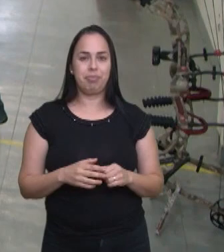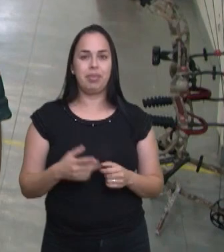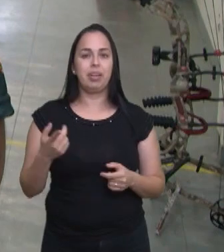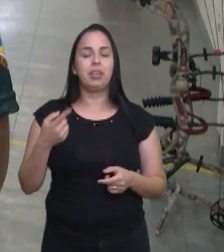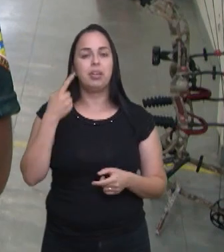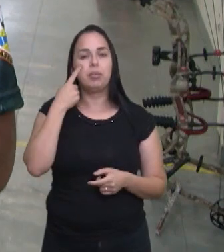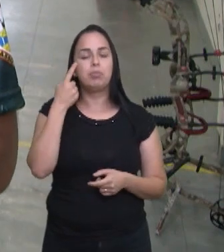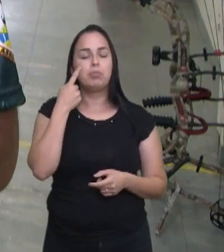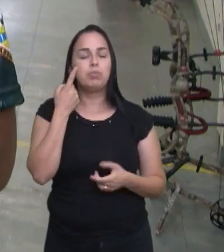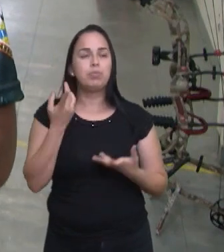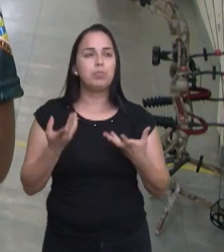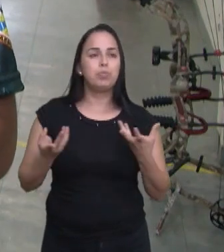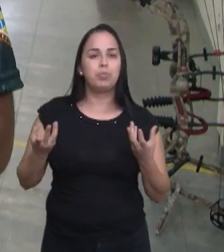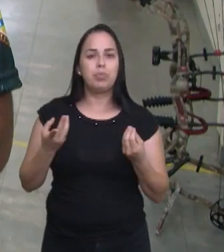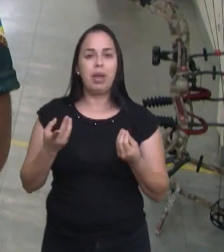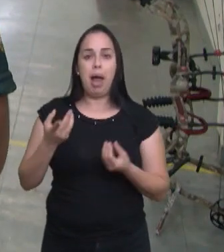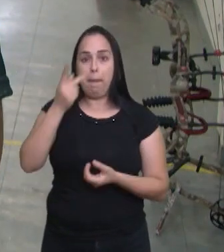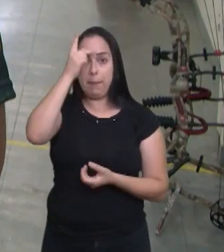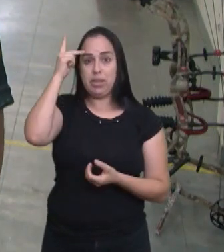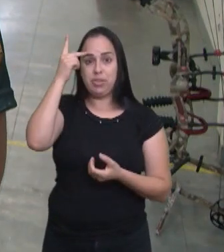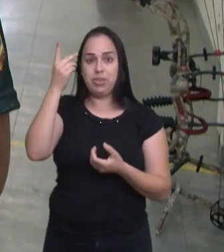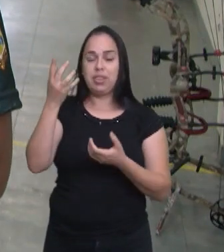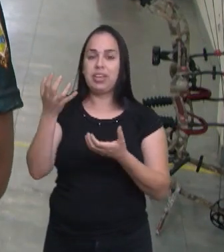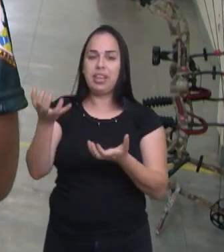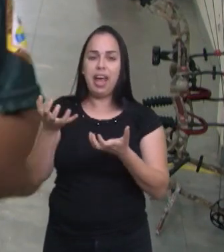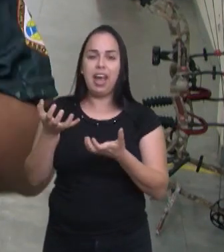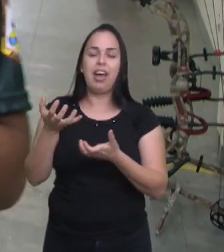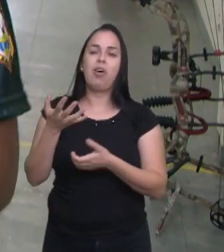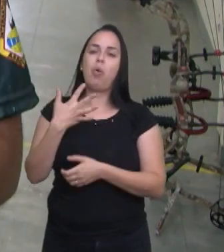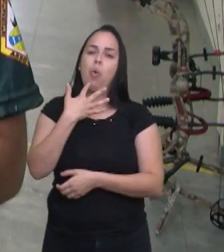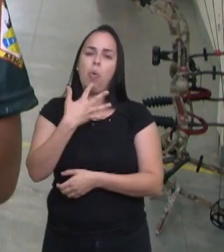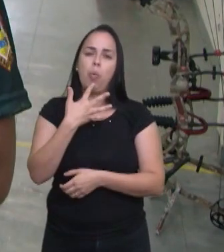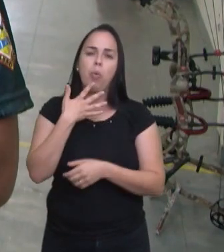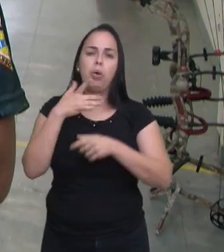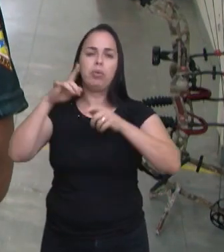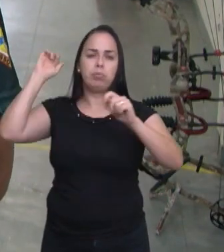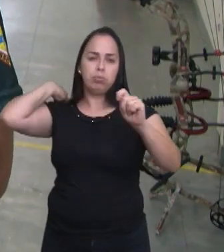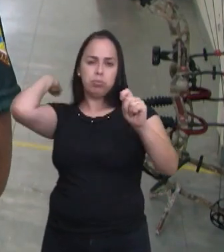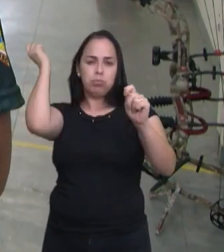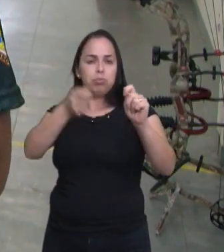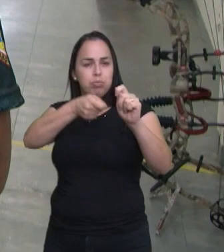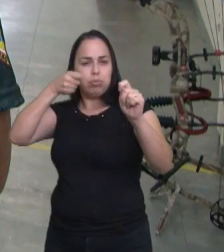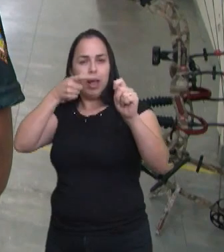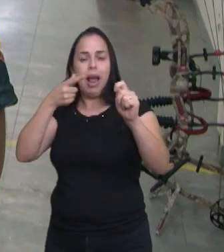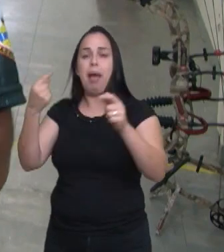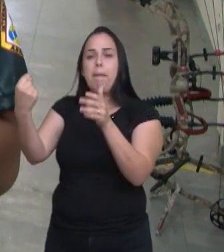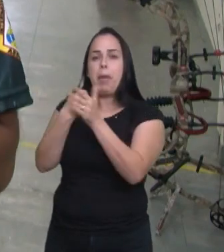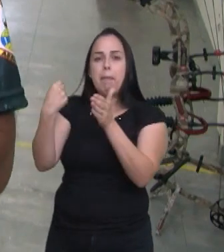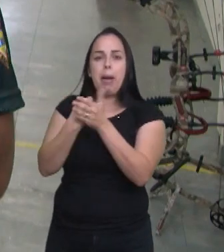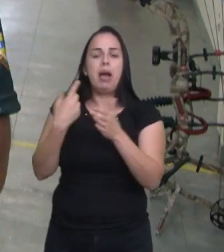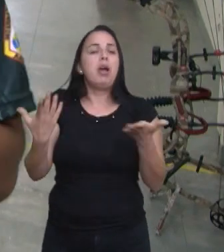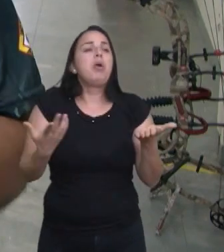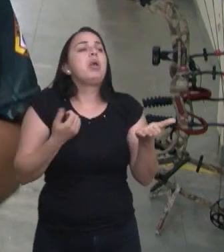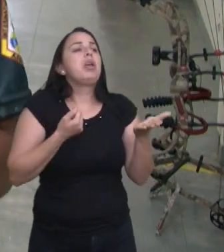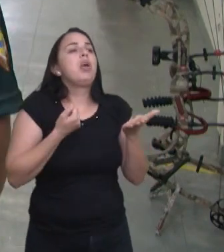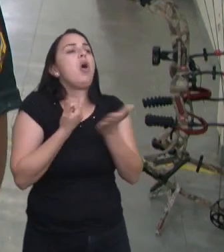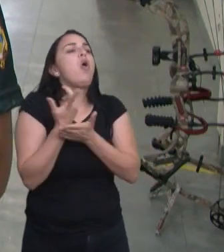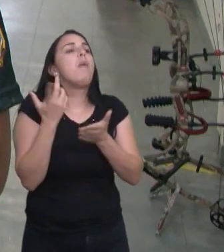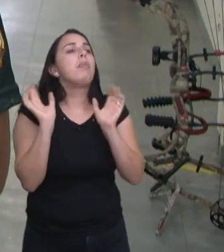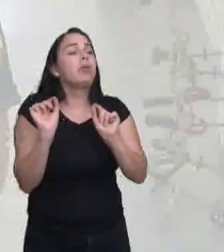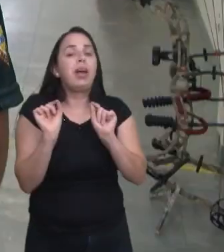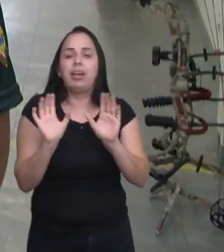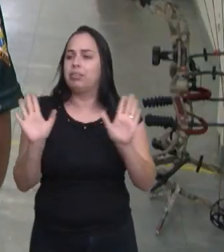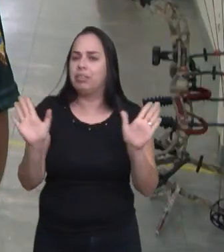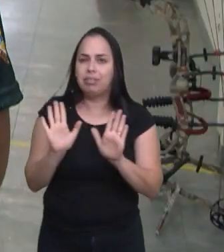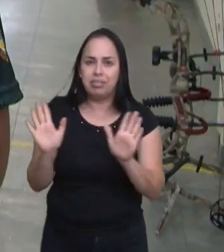O que a gente vê bastante quando a pessoa está querendo conhecer o arco e flecha, ela já começa perguntando que arco que eu